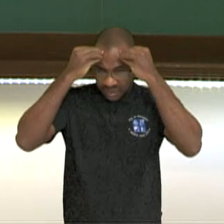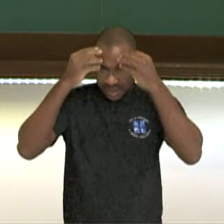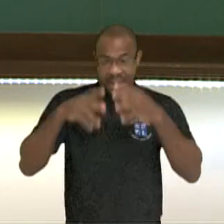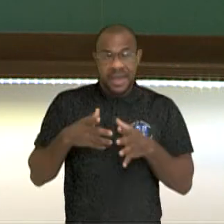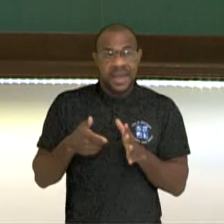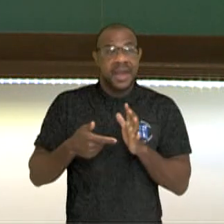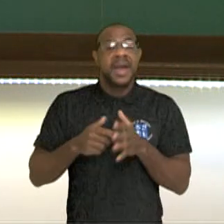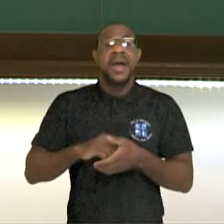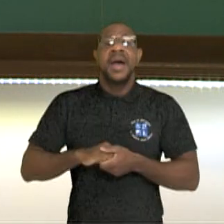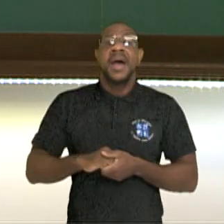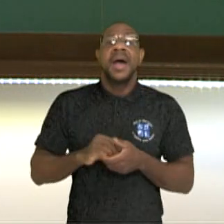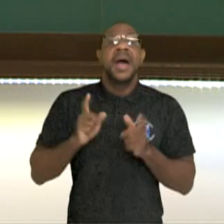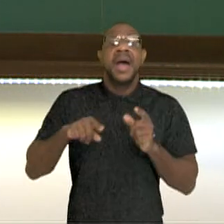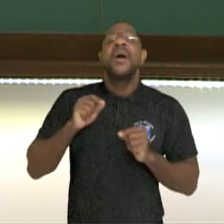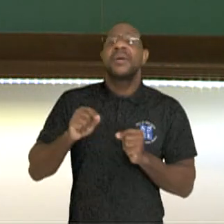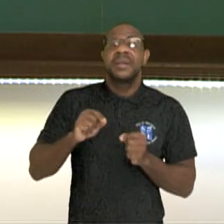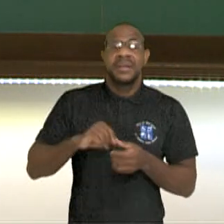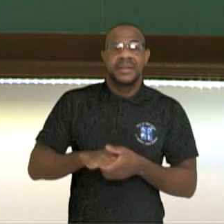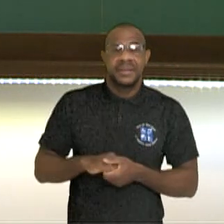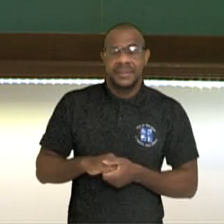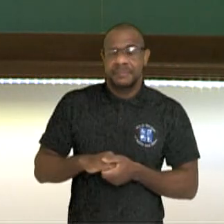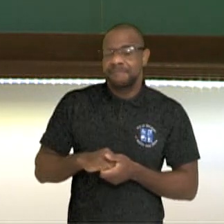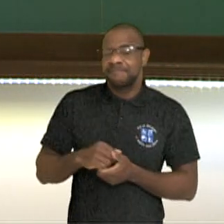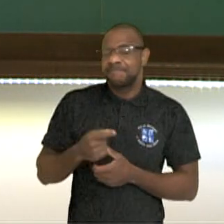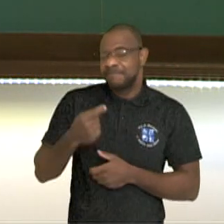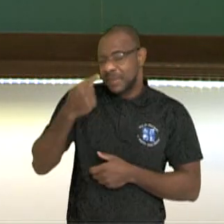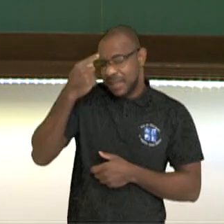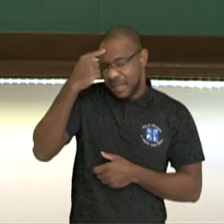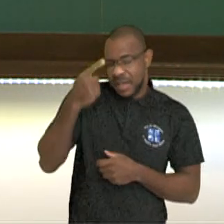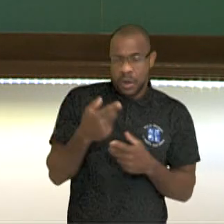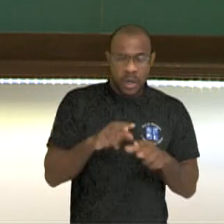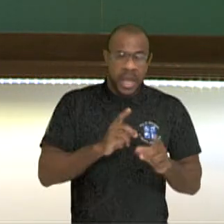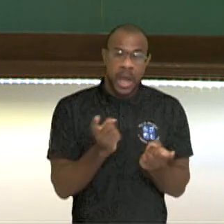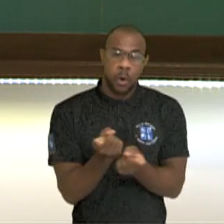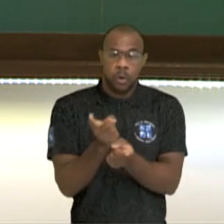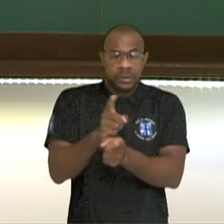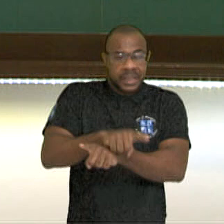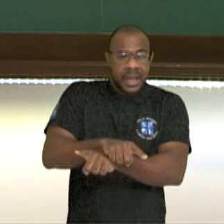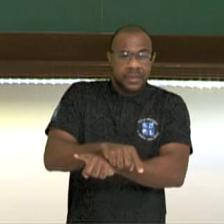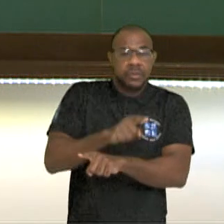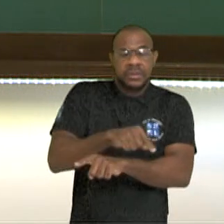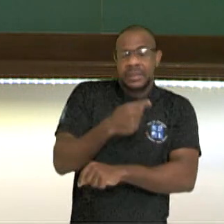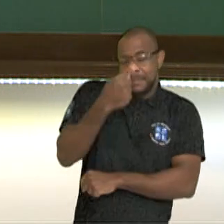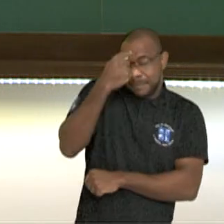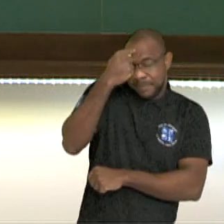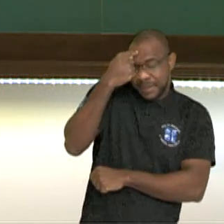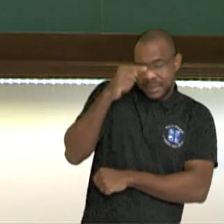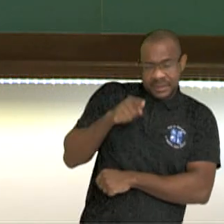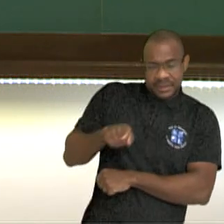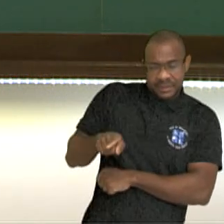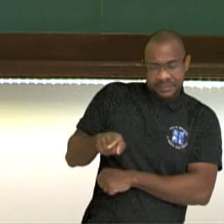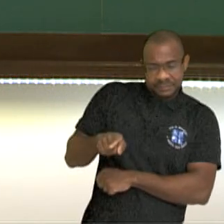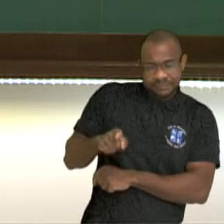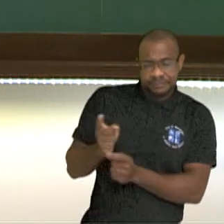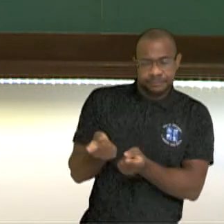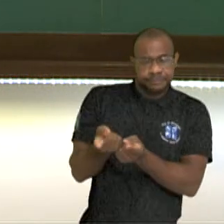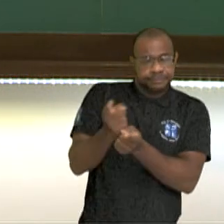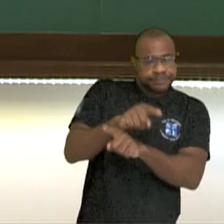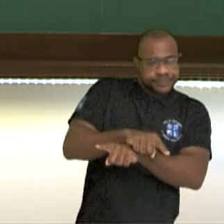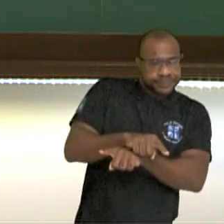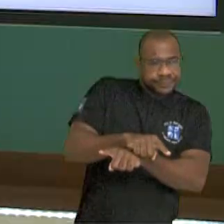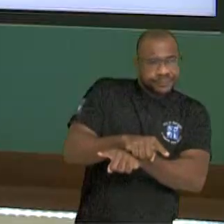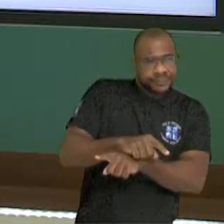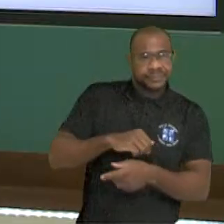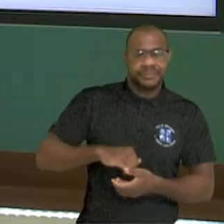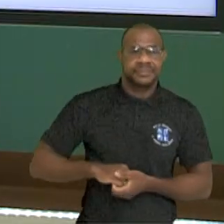algo diferente do que eu realmente penso. Então, o contrário do que realmente é ou do que realmente se pensa. Vamos ver